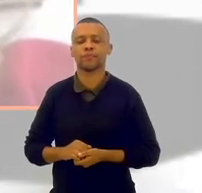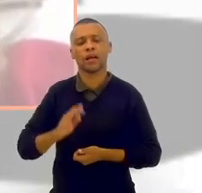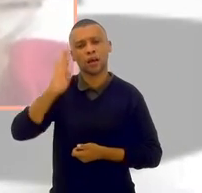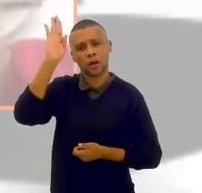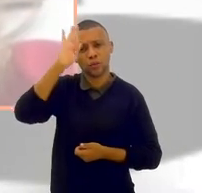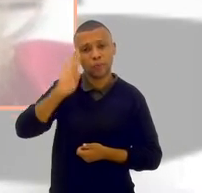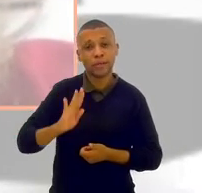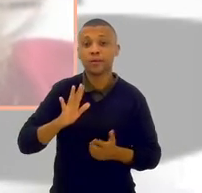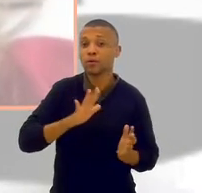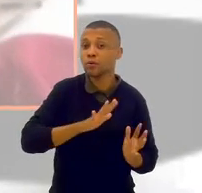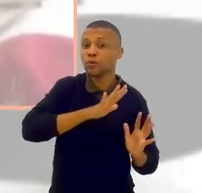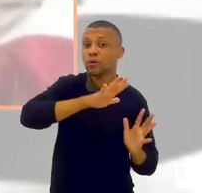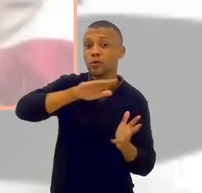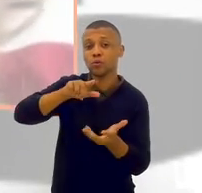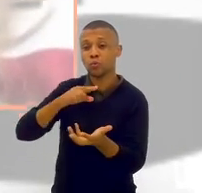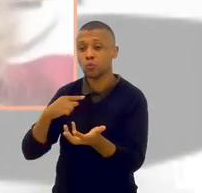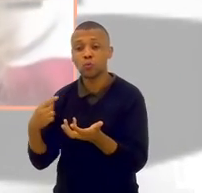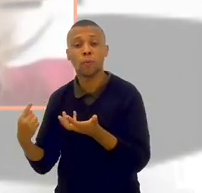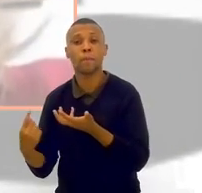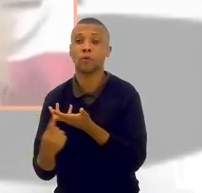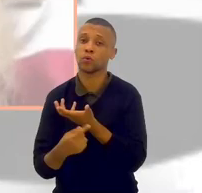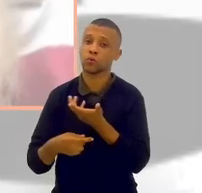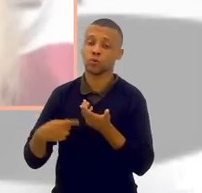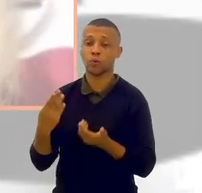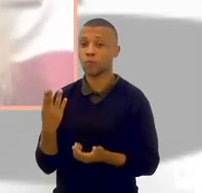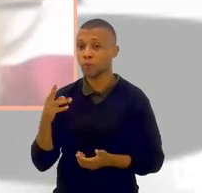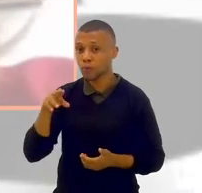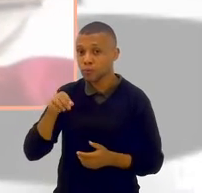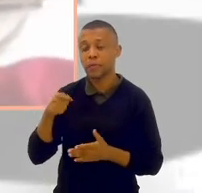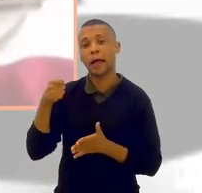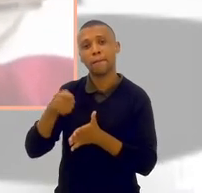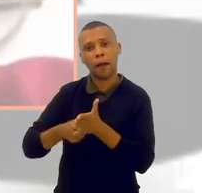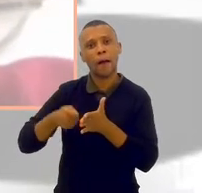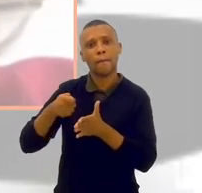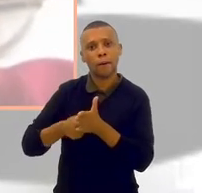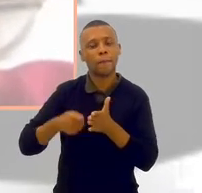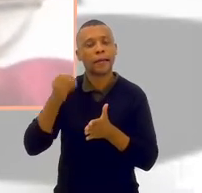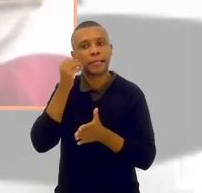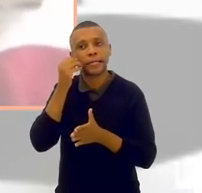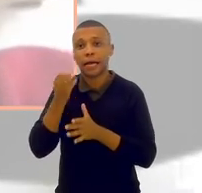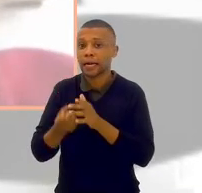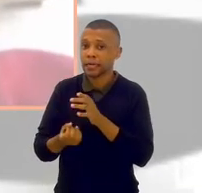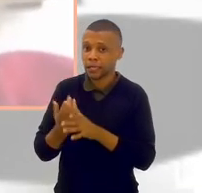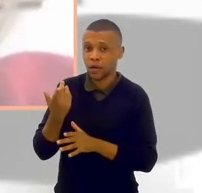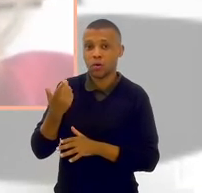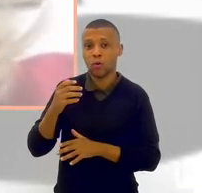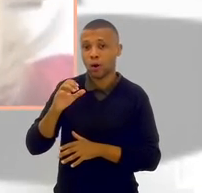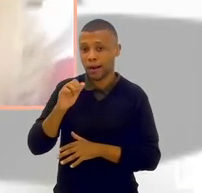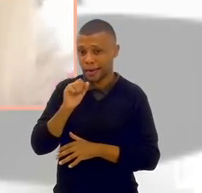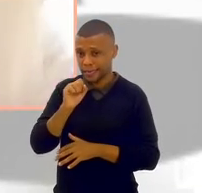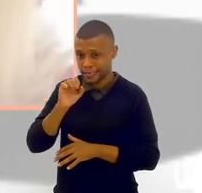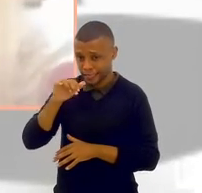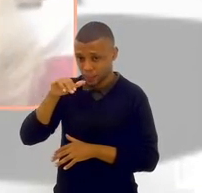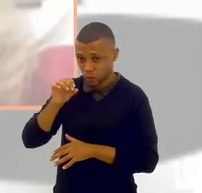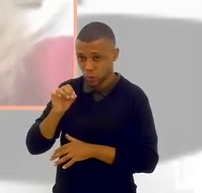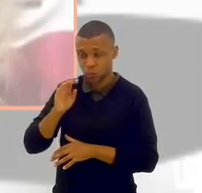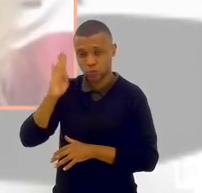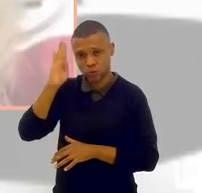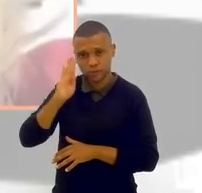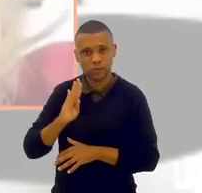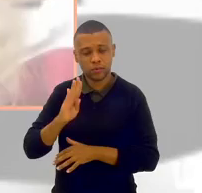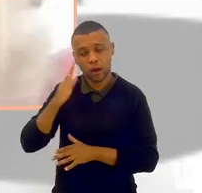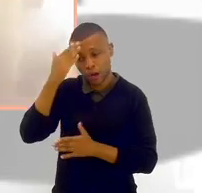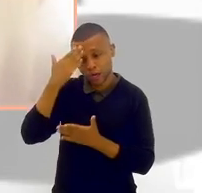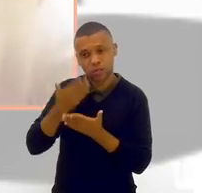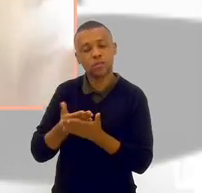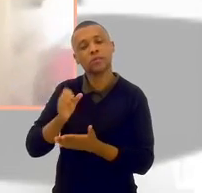no mundo. Então, tanto que o Bruno está na luta para trazer o cassino do Brasil. Não sei se vai conseguir, mas eu acredito que